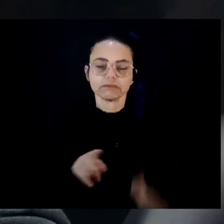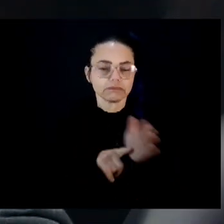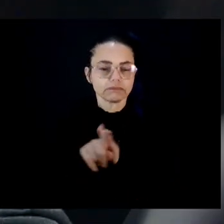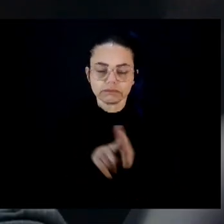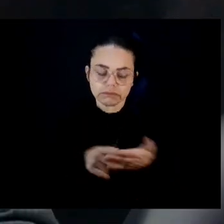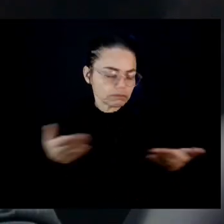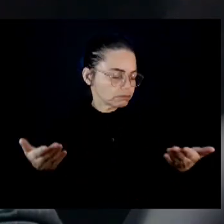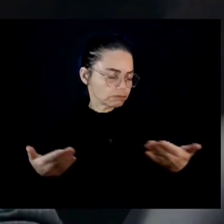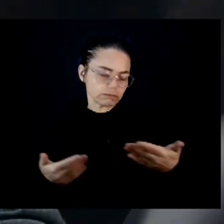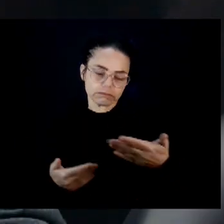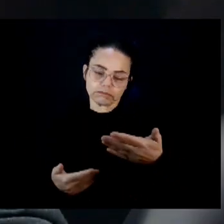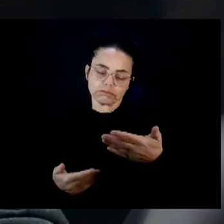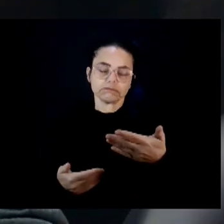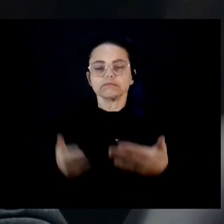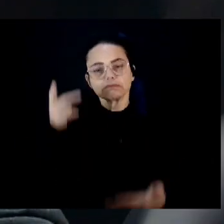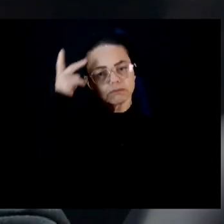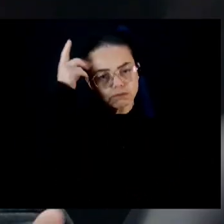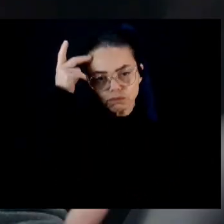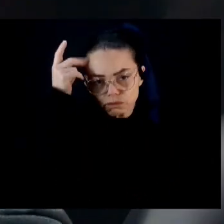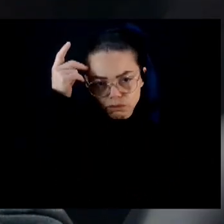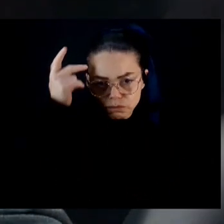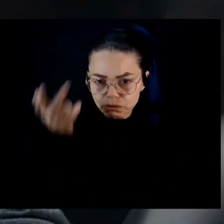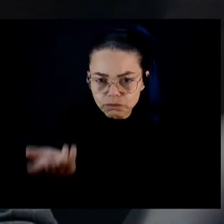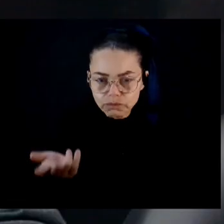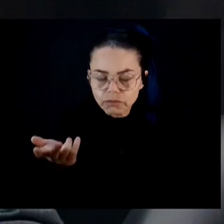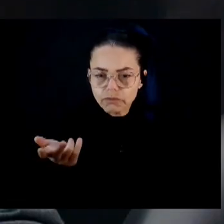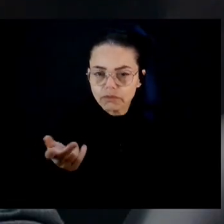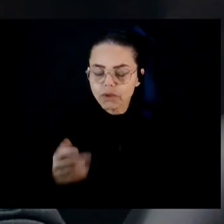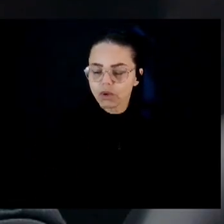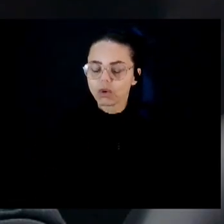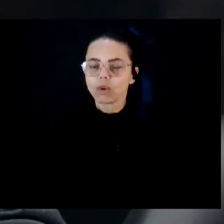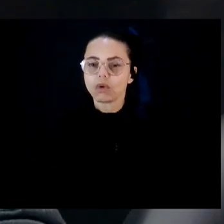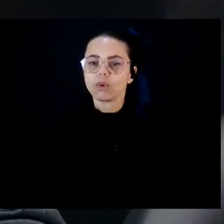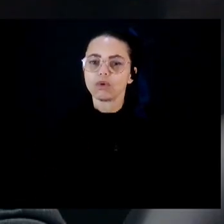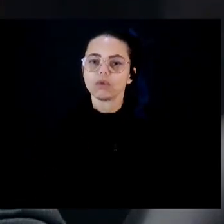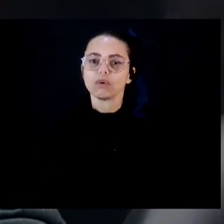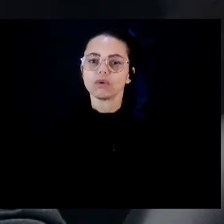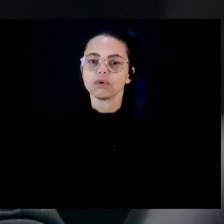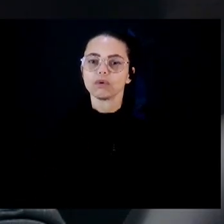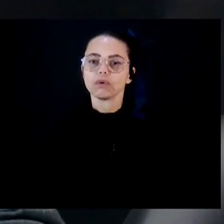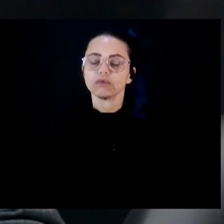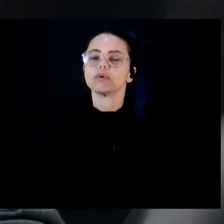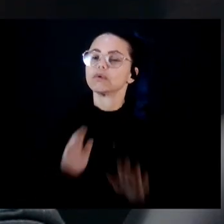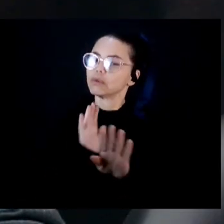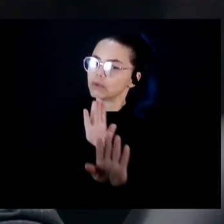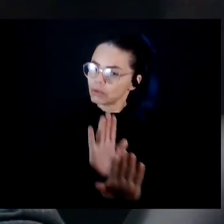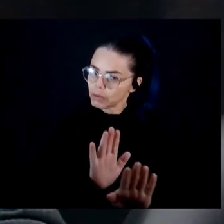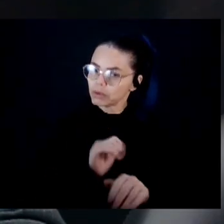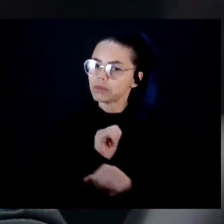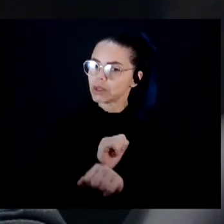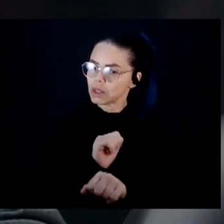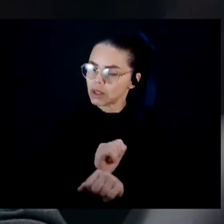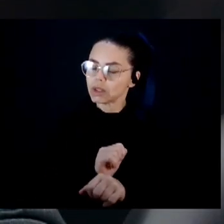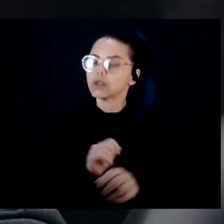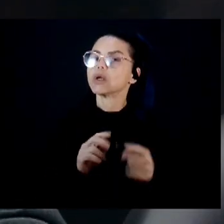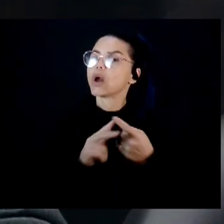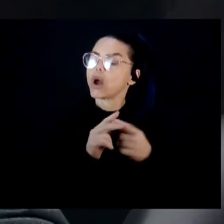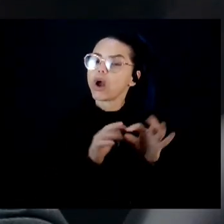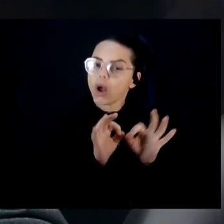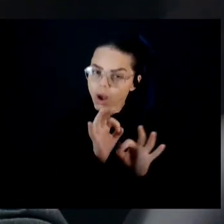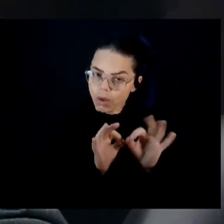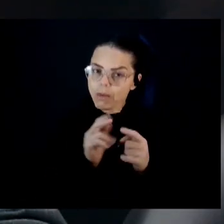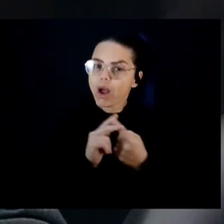sintoma clínico, suplementando de forma ali abusiva. Então a gente tem que dar uma freada, corrigir alguns padrões e falar também muito